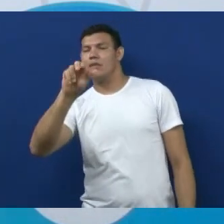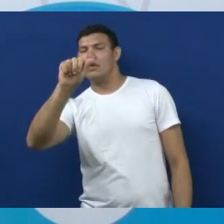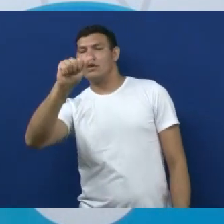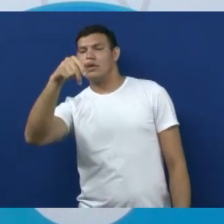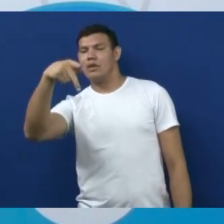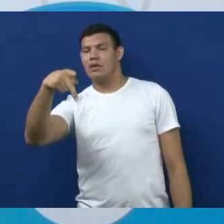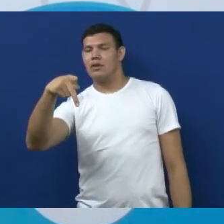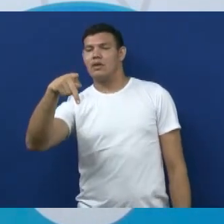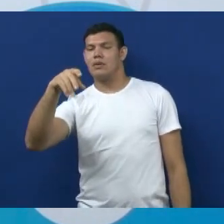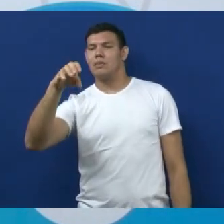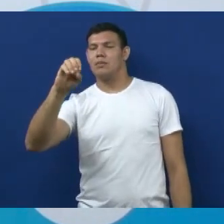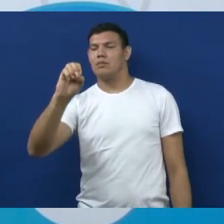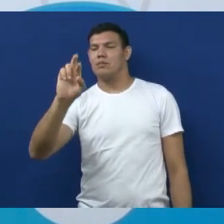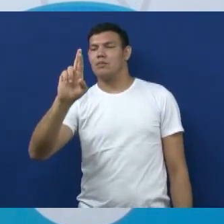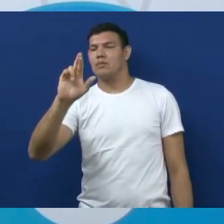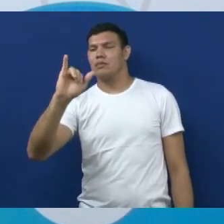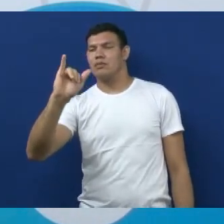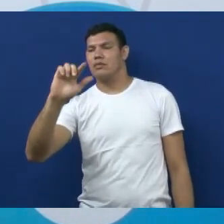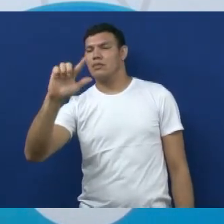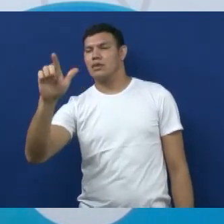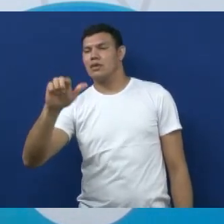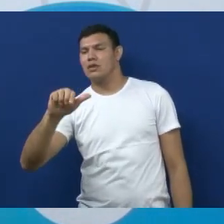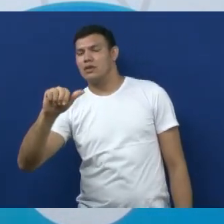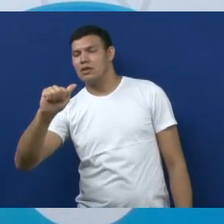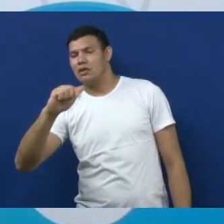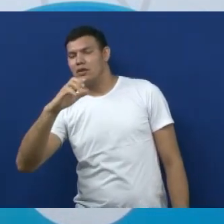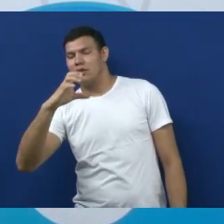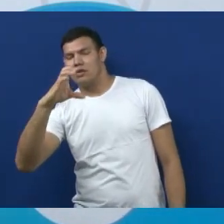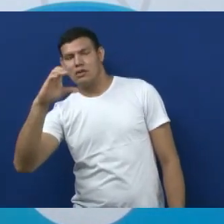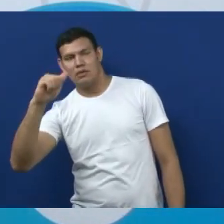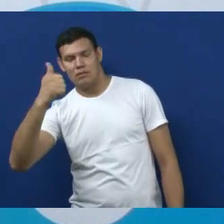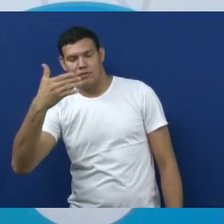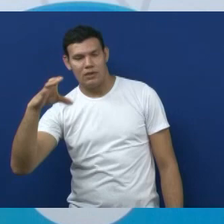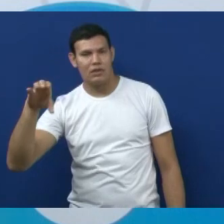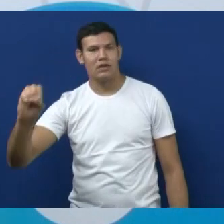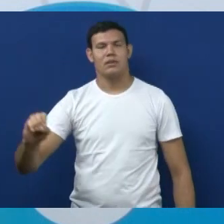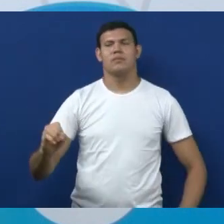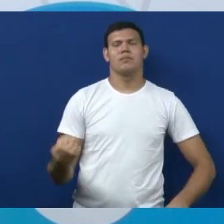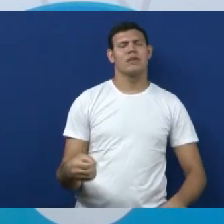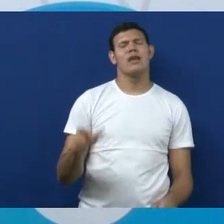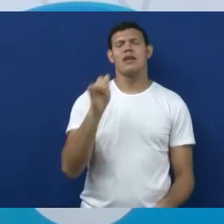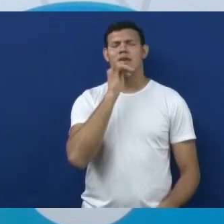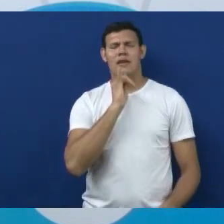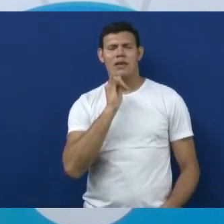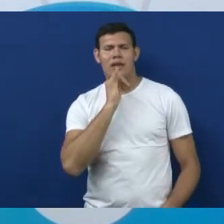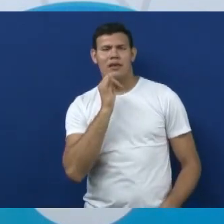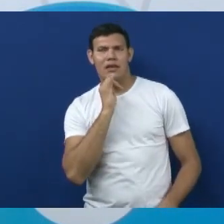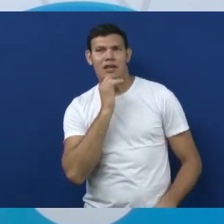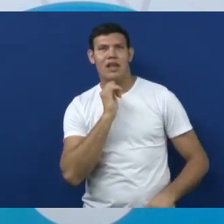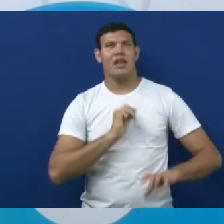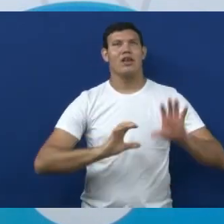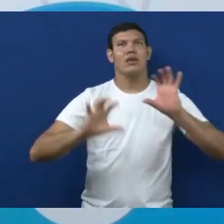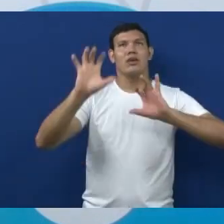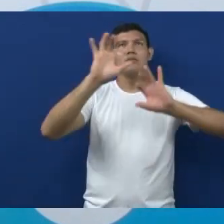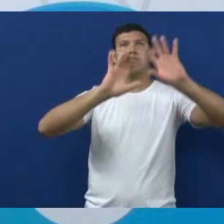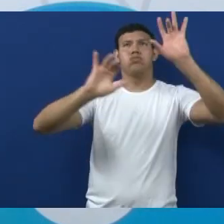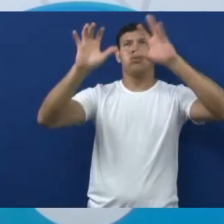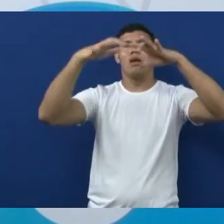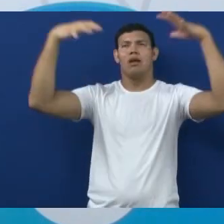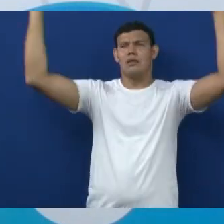como o gás se tornar líquido? Tem. É o que acontece com as chuvas, por exemplo, na precipitação. É a passagem do